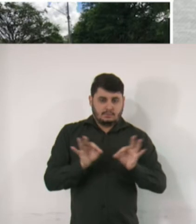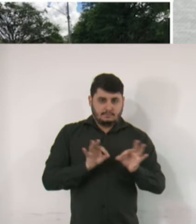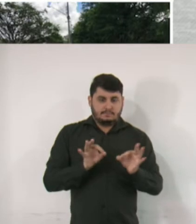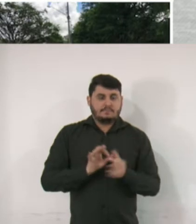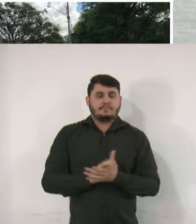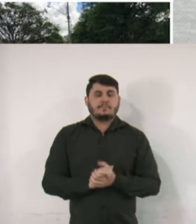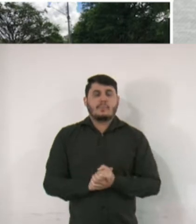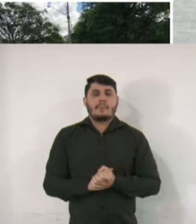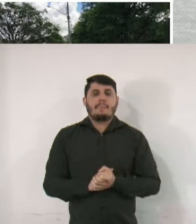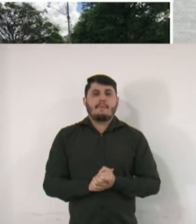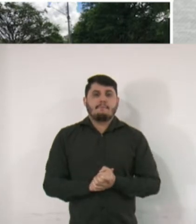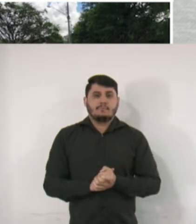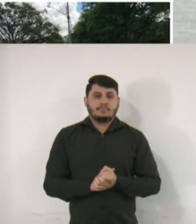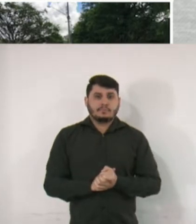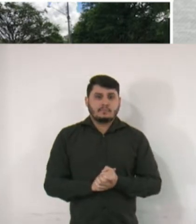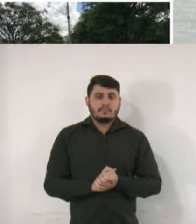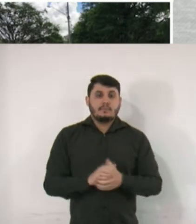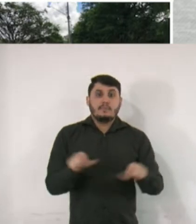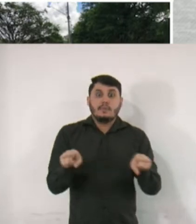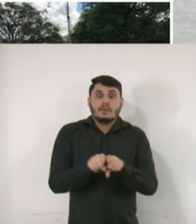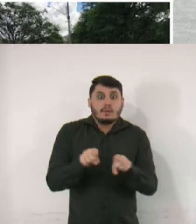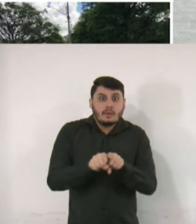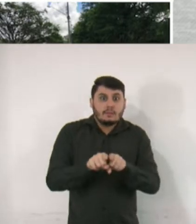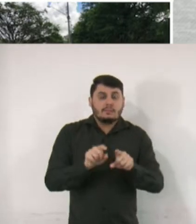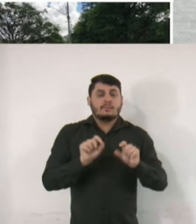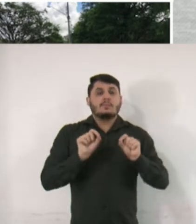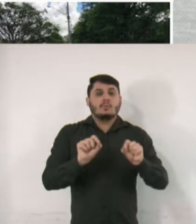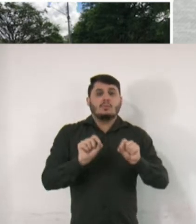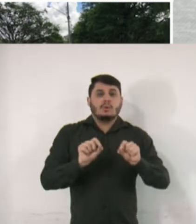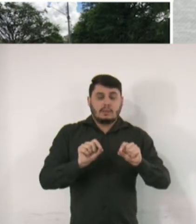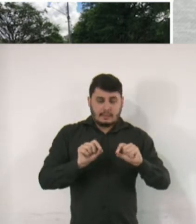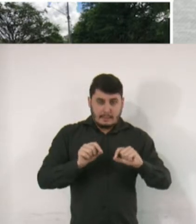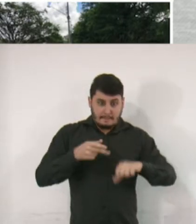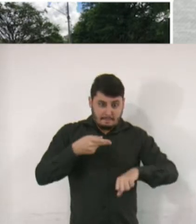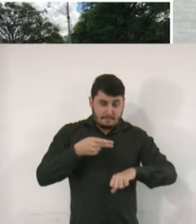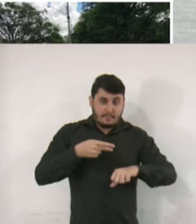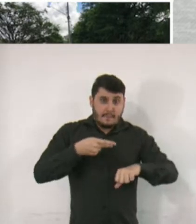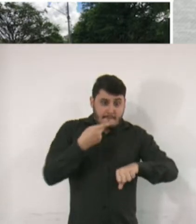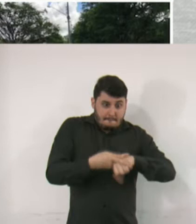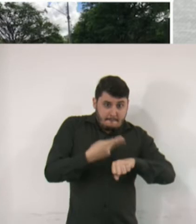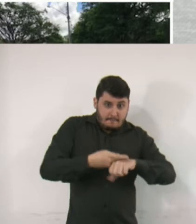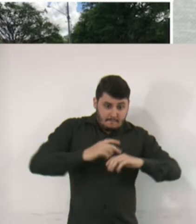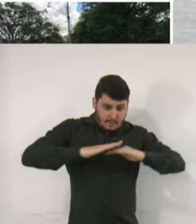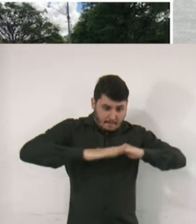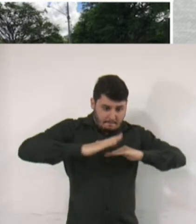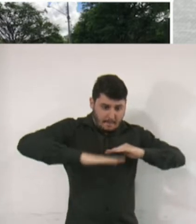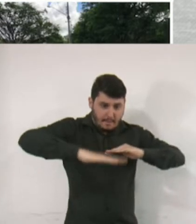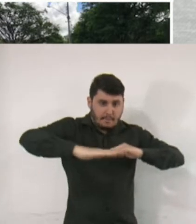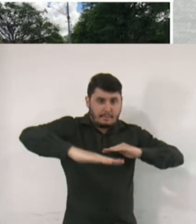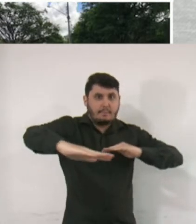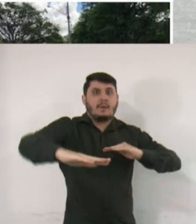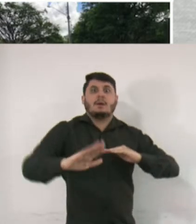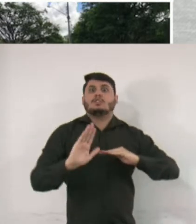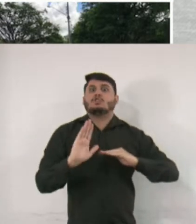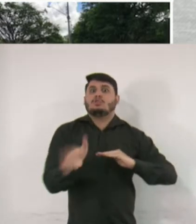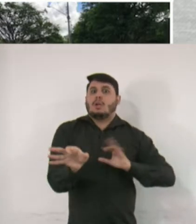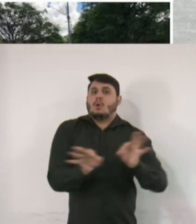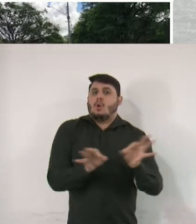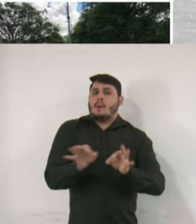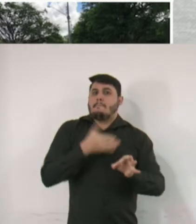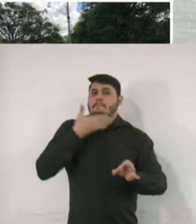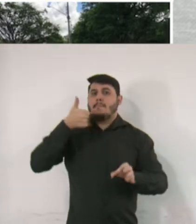parte dos passeios intertravados, que garante uma melhor acessibilidade, abertura de vias, o alargamento das vias, e aí também isso